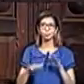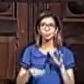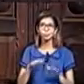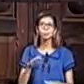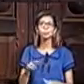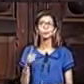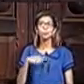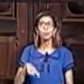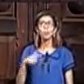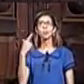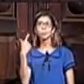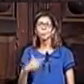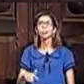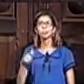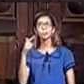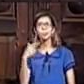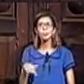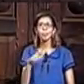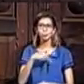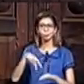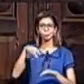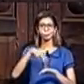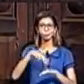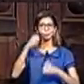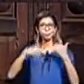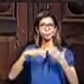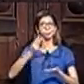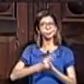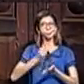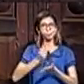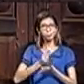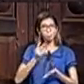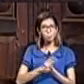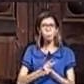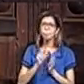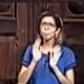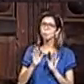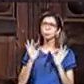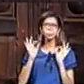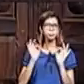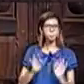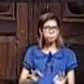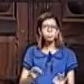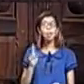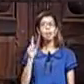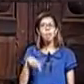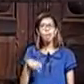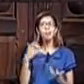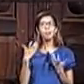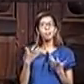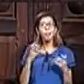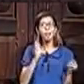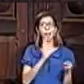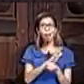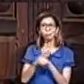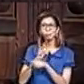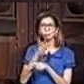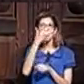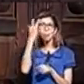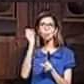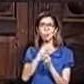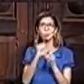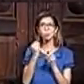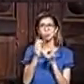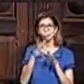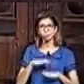nos repetimos aqui nessa tribuna, mas com certeza é pelo bem da sociedade fluminense.